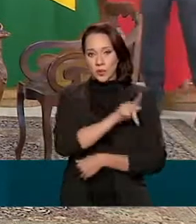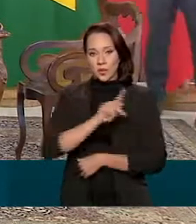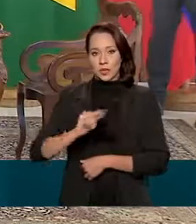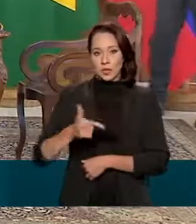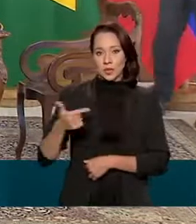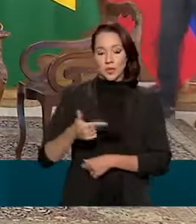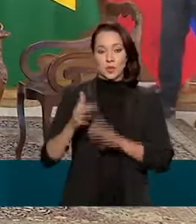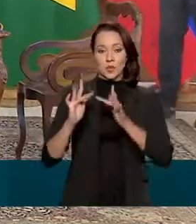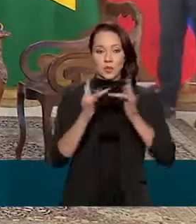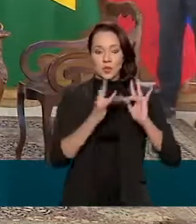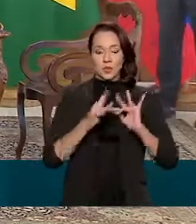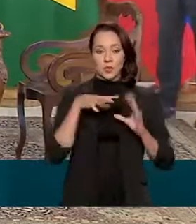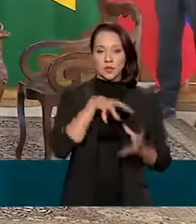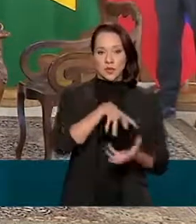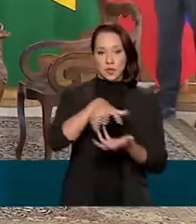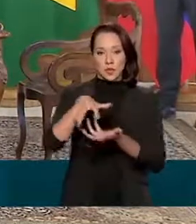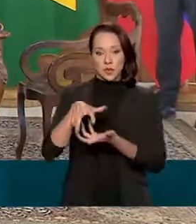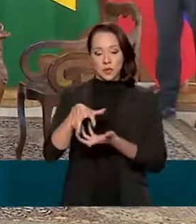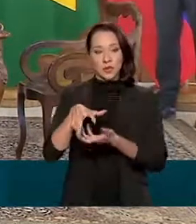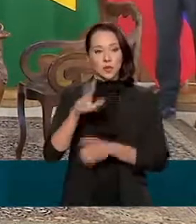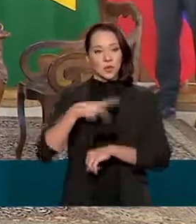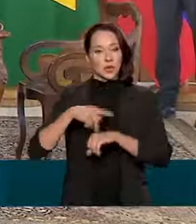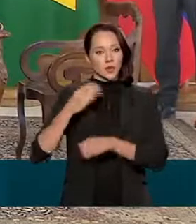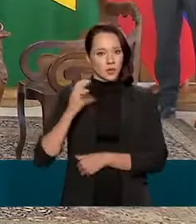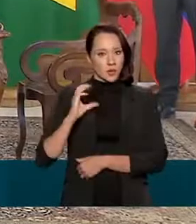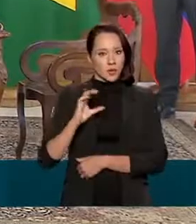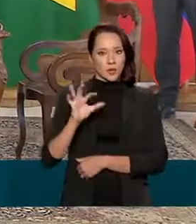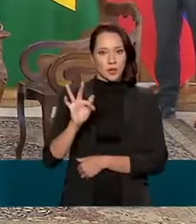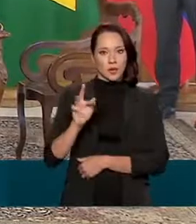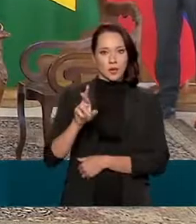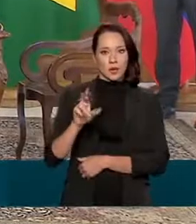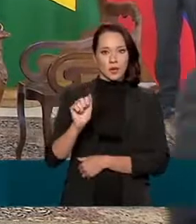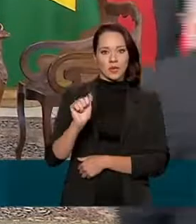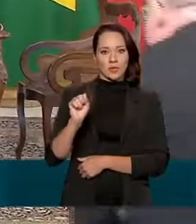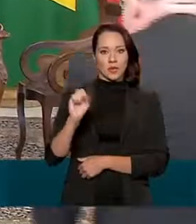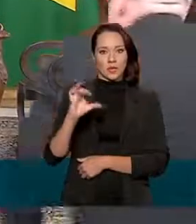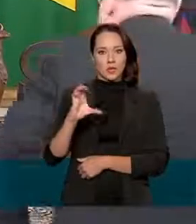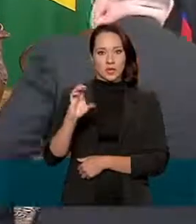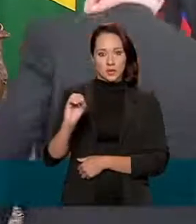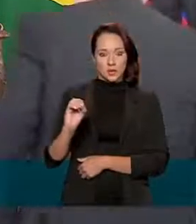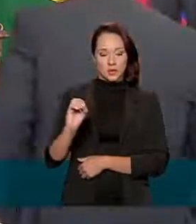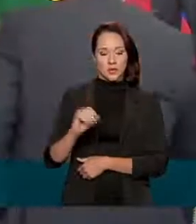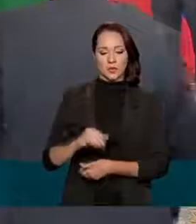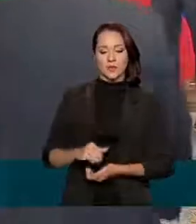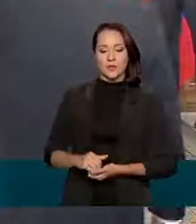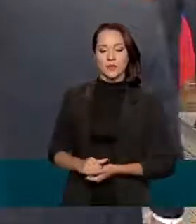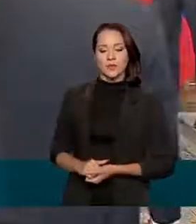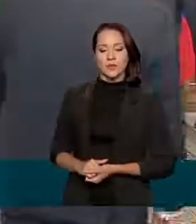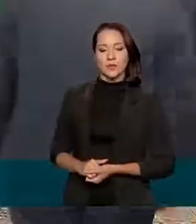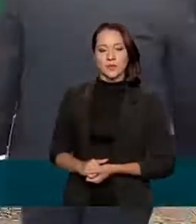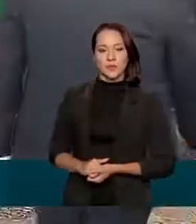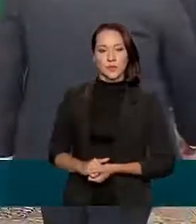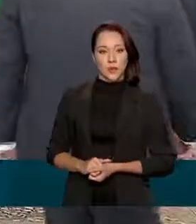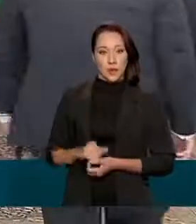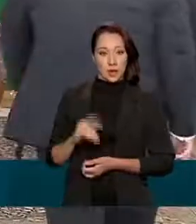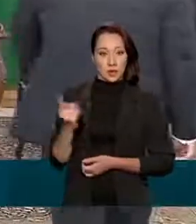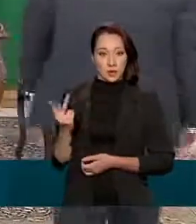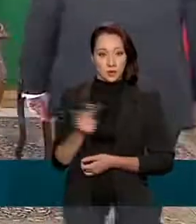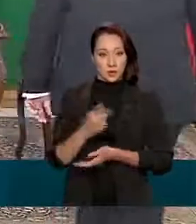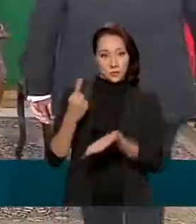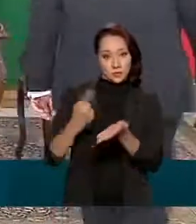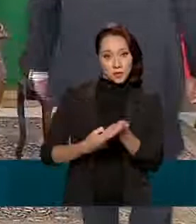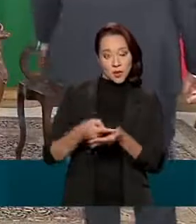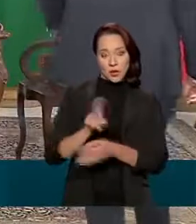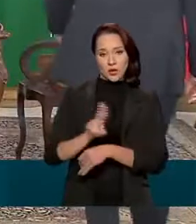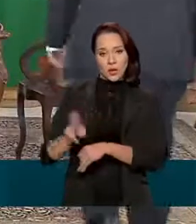vice-ministro das relações exteriores da Colômbia Francisco Xavier e que were Lara em firma memorando